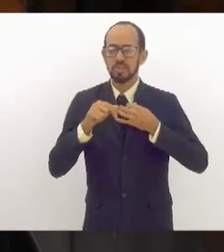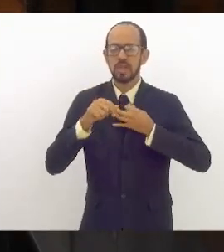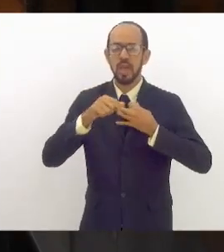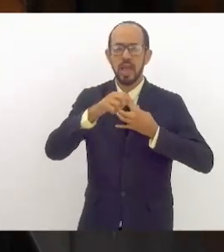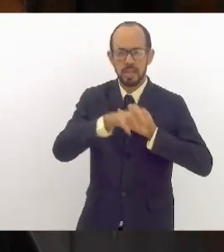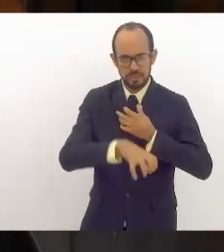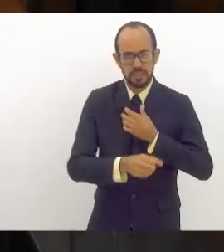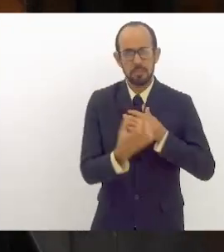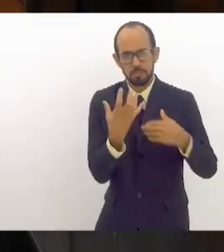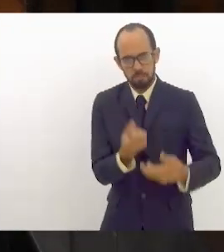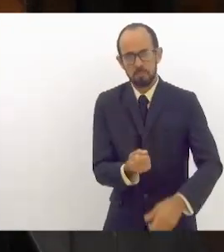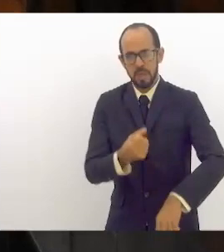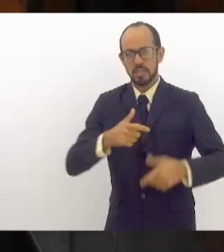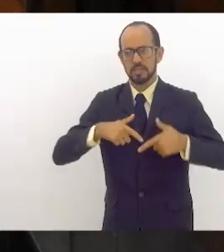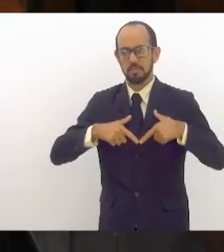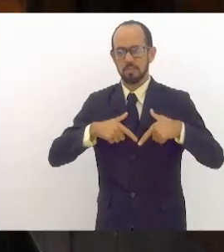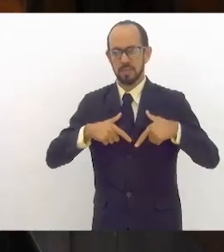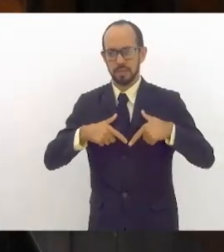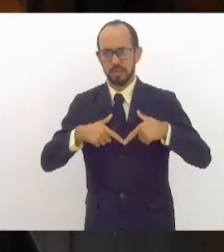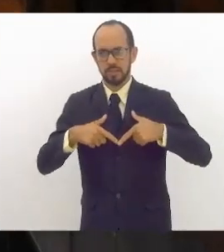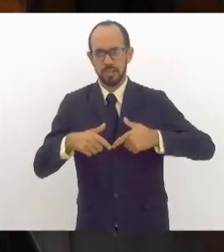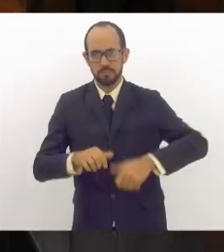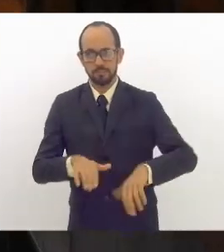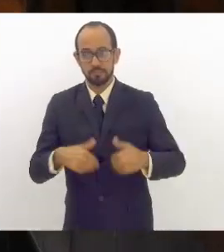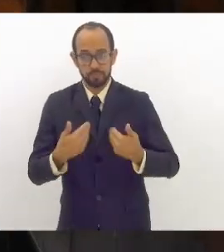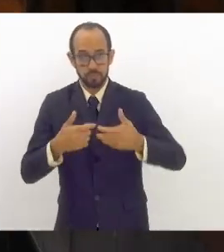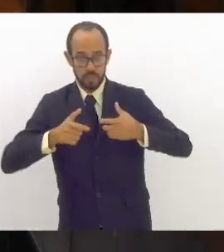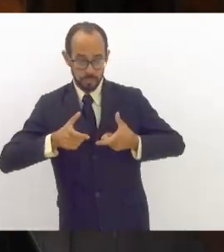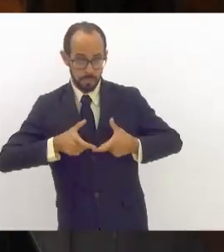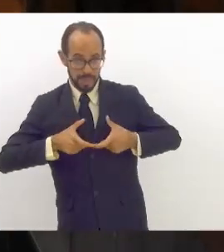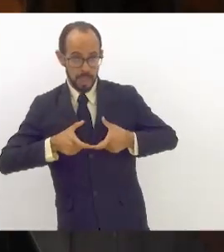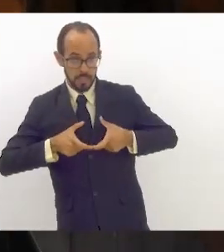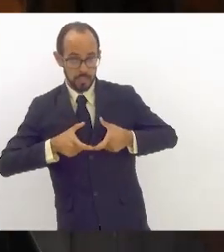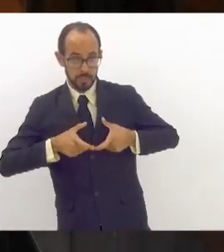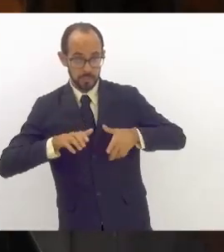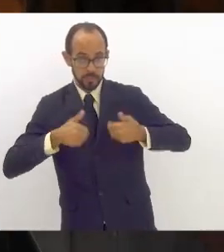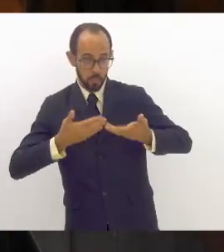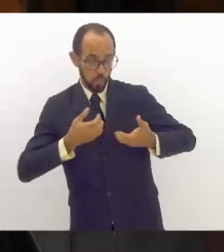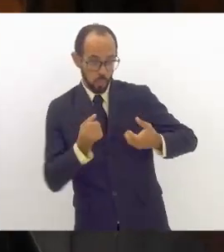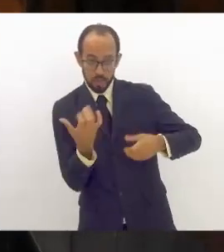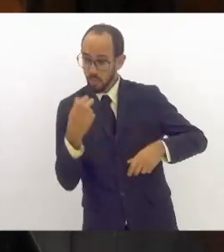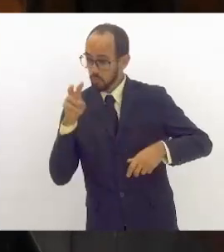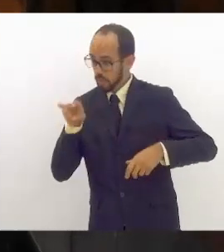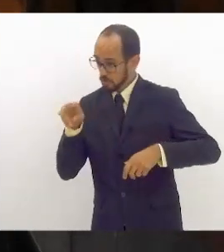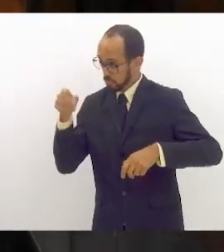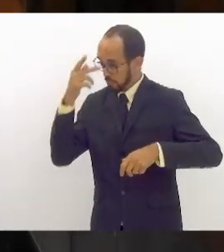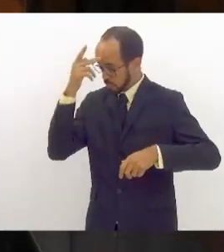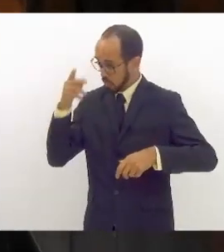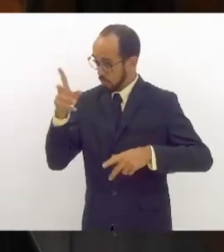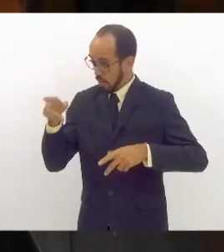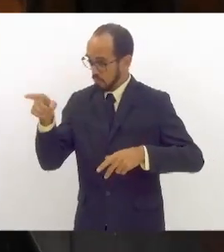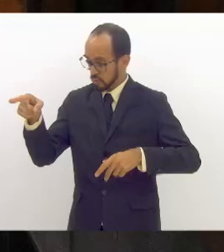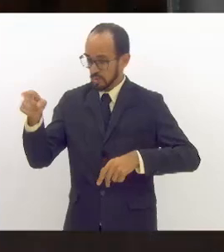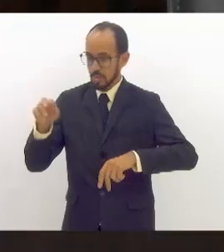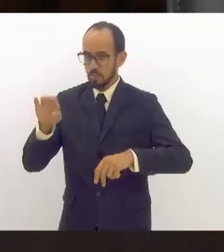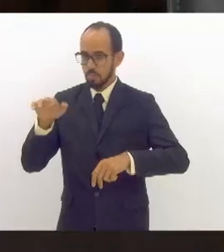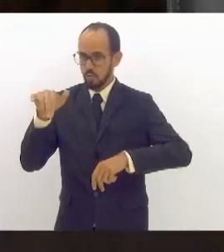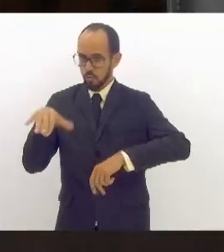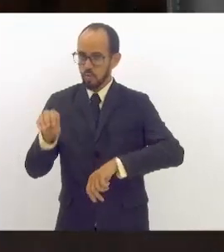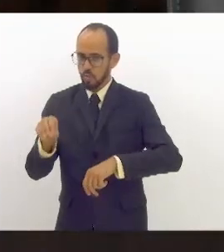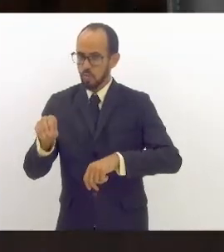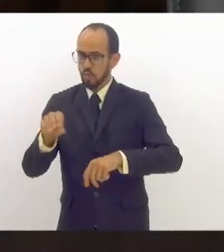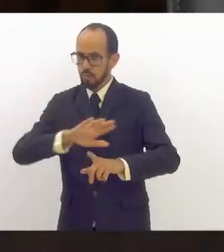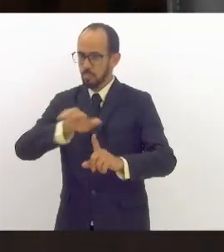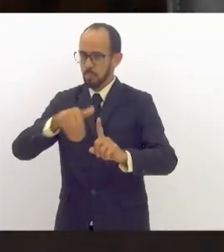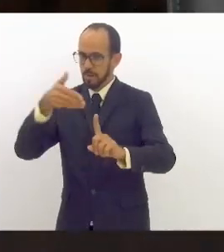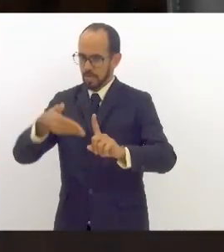alegria e com a felicidade que eu tô no meu coração e quando eu vejo um cara que nem você Bruno que me homenageia